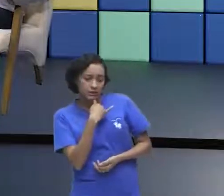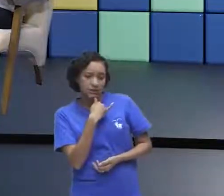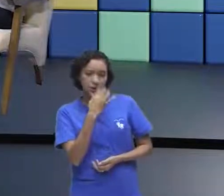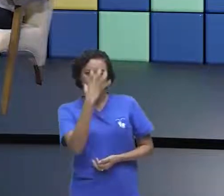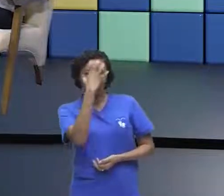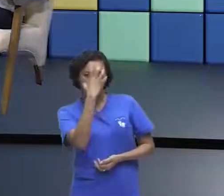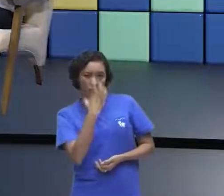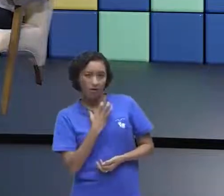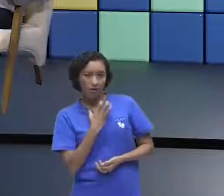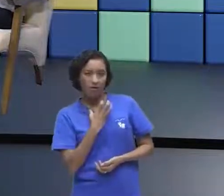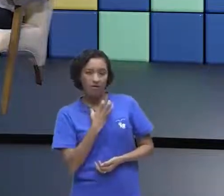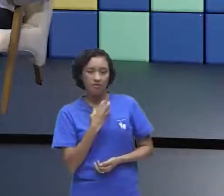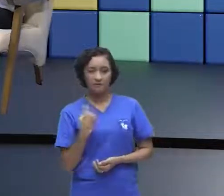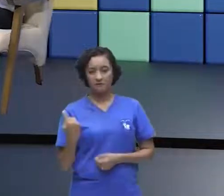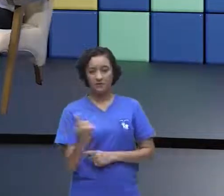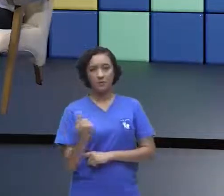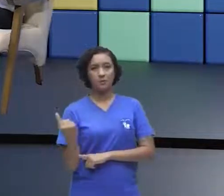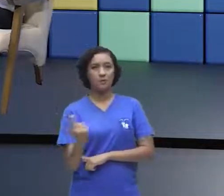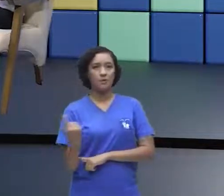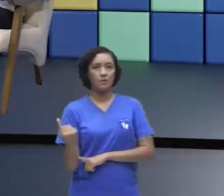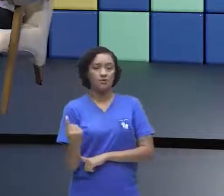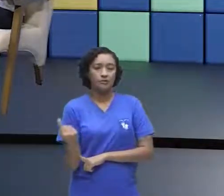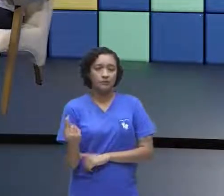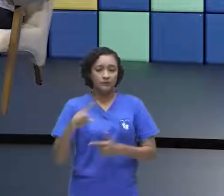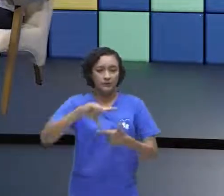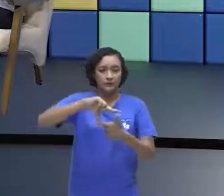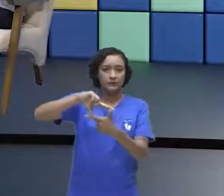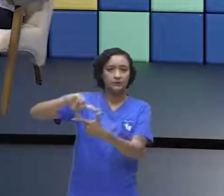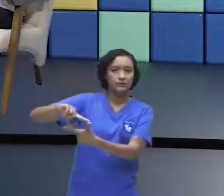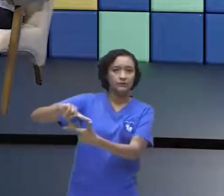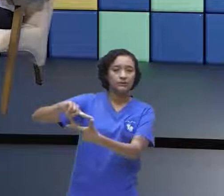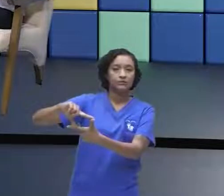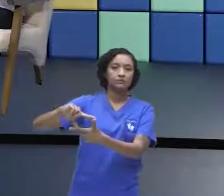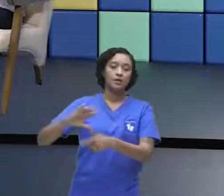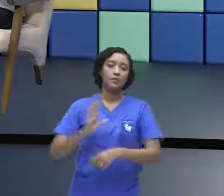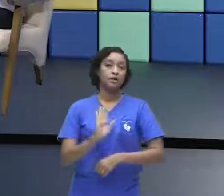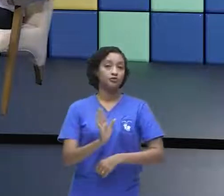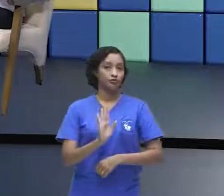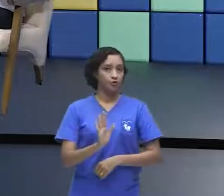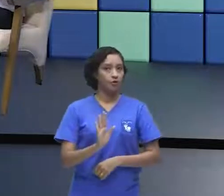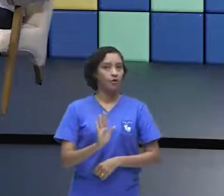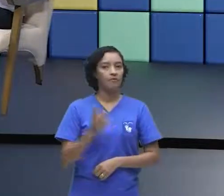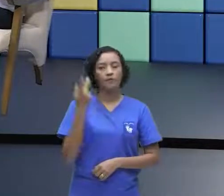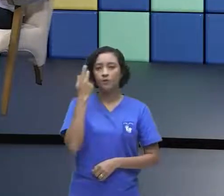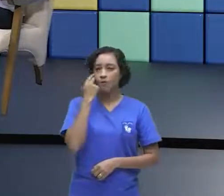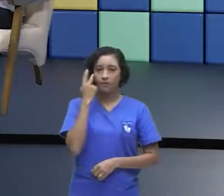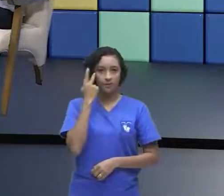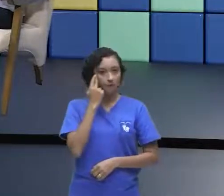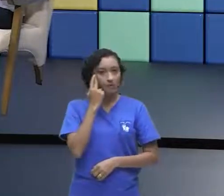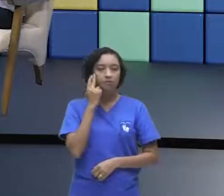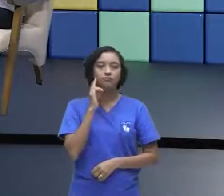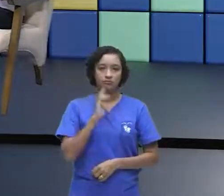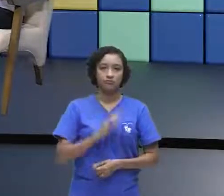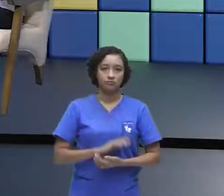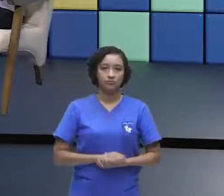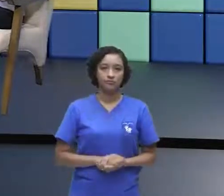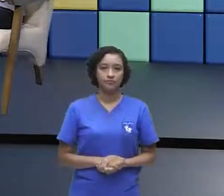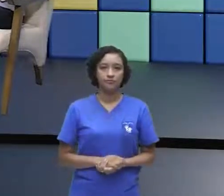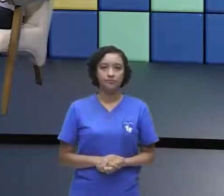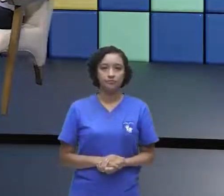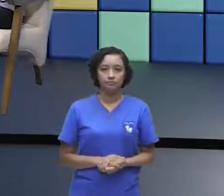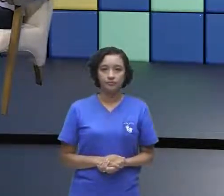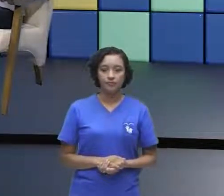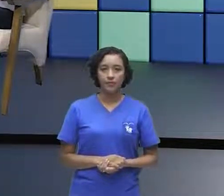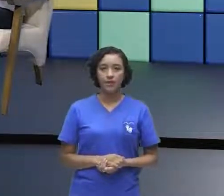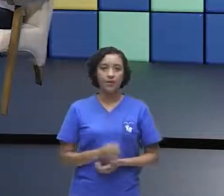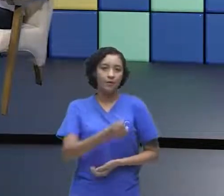ficam ali isolados, sozinhos num canto, e a gente já viu aqui, né, Leilane, que isso é normal. Né? Então, a maioria dos